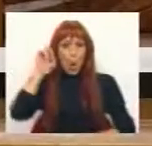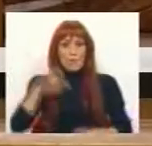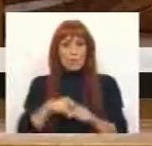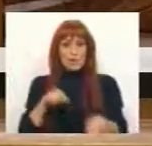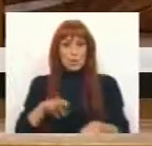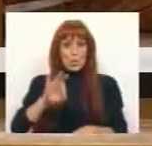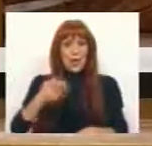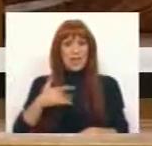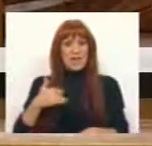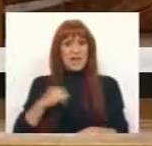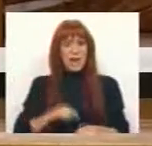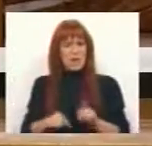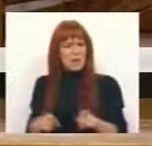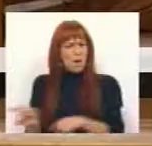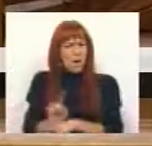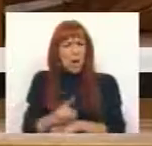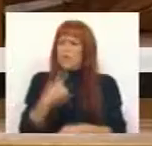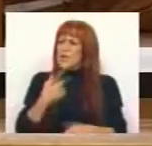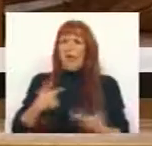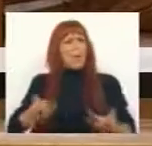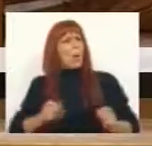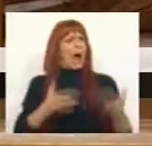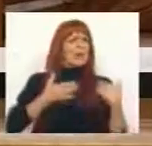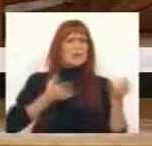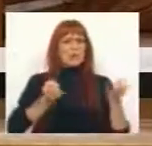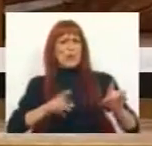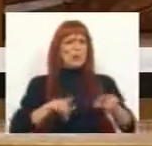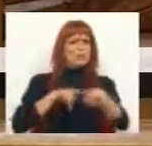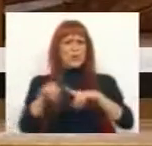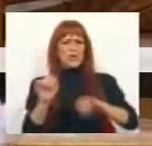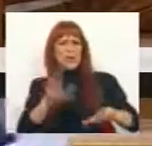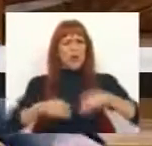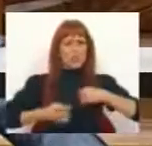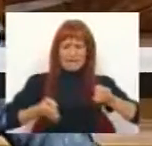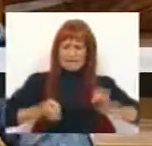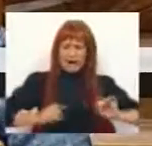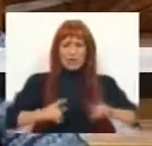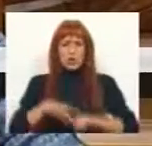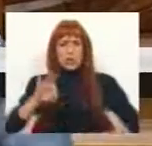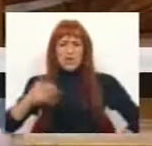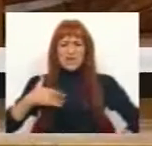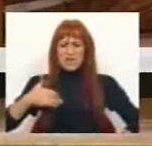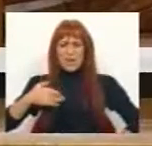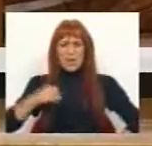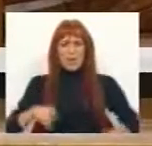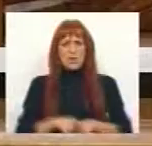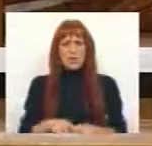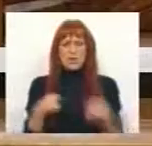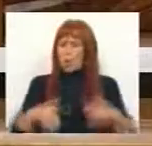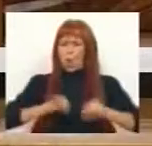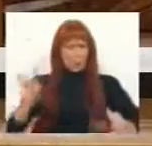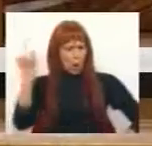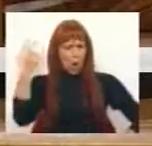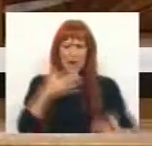por parte do PSD e do CDS, dizer que não havia responsabilidades políticas a assumir, que PSD e CDS não